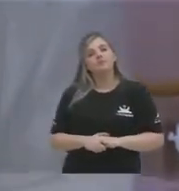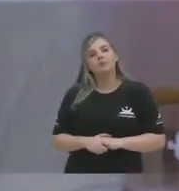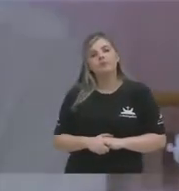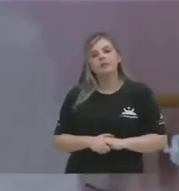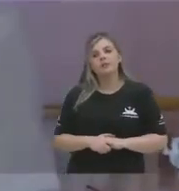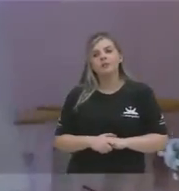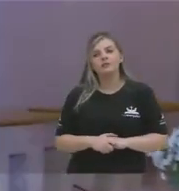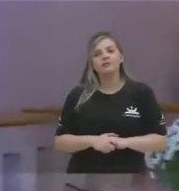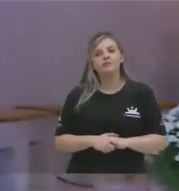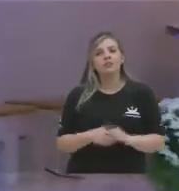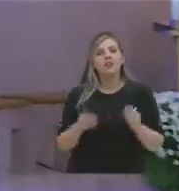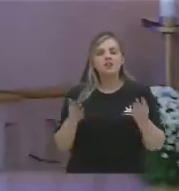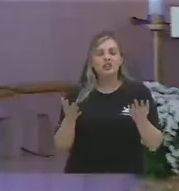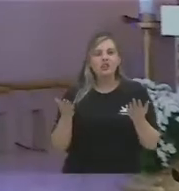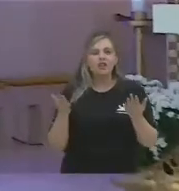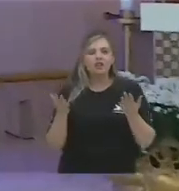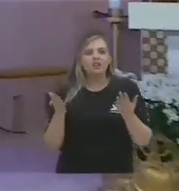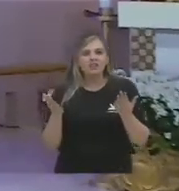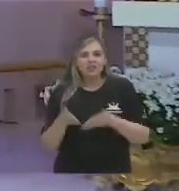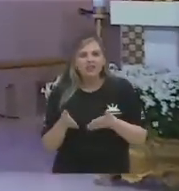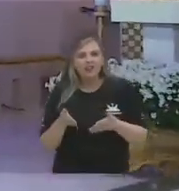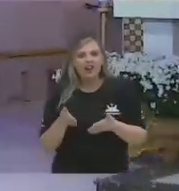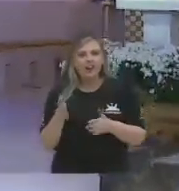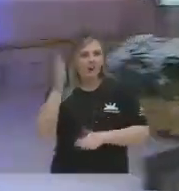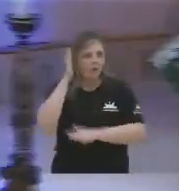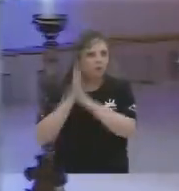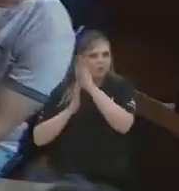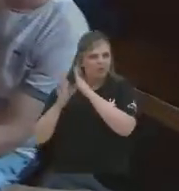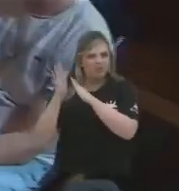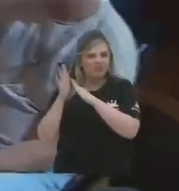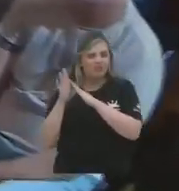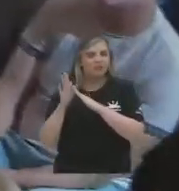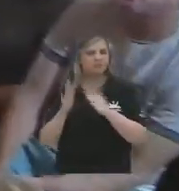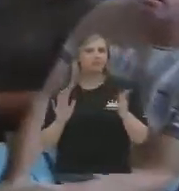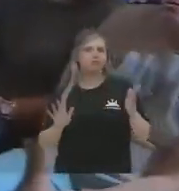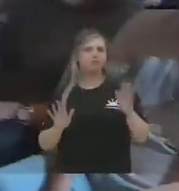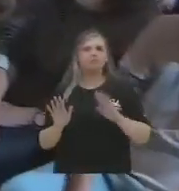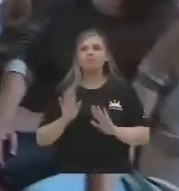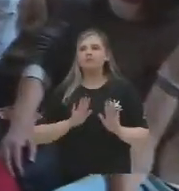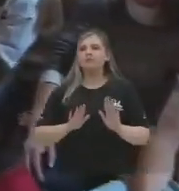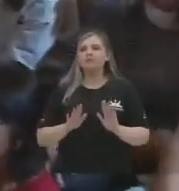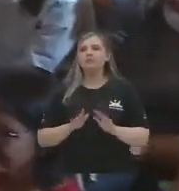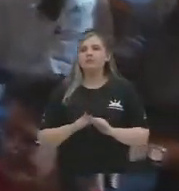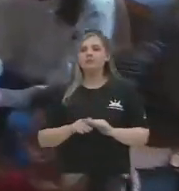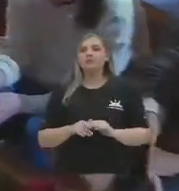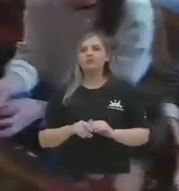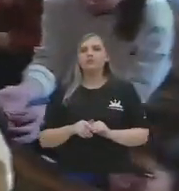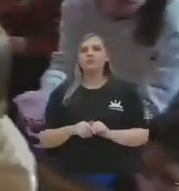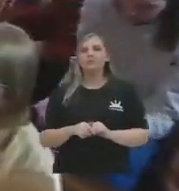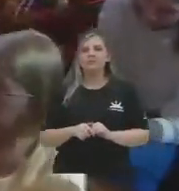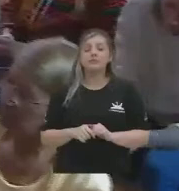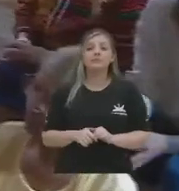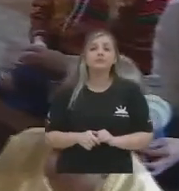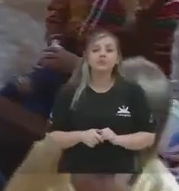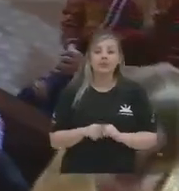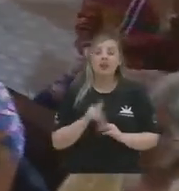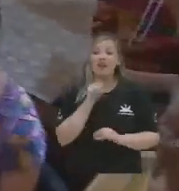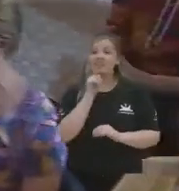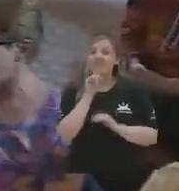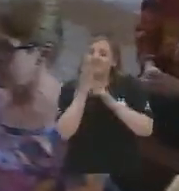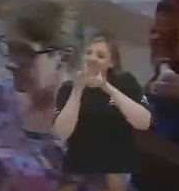Já ouviram essa música, não? Tem águas bem melhor do que a que tem naquele